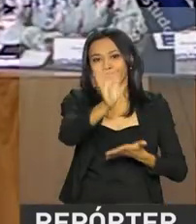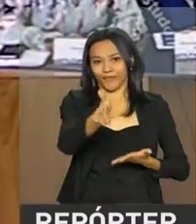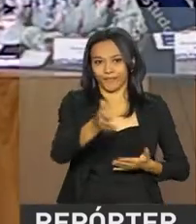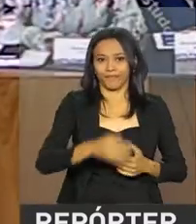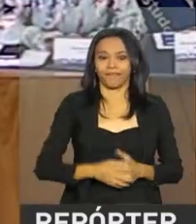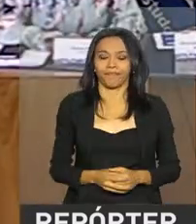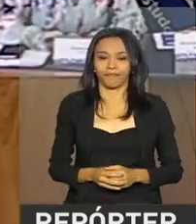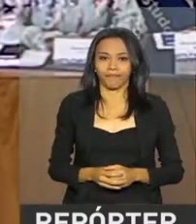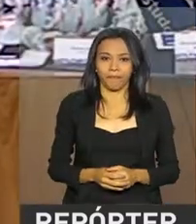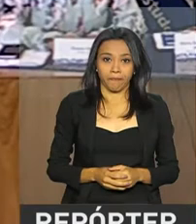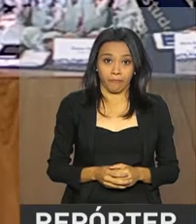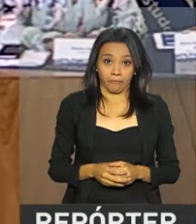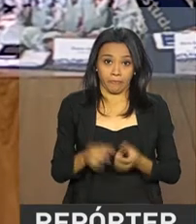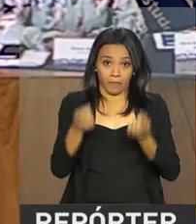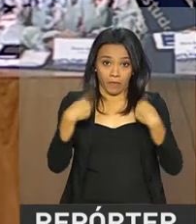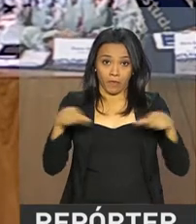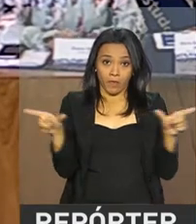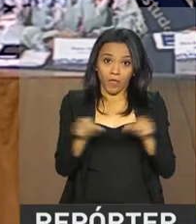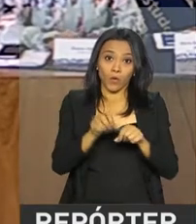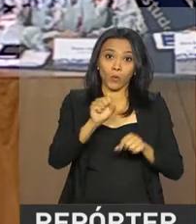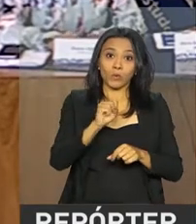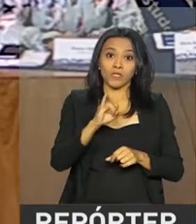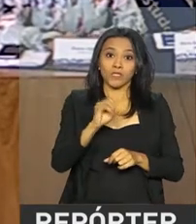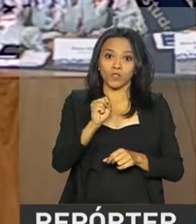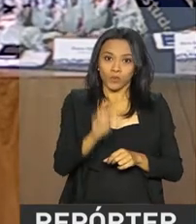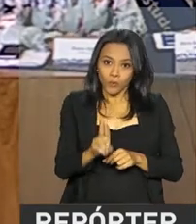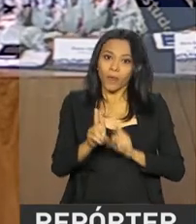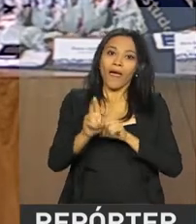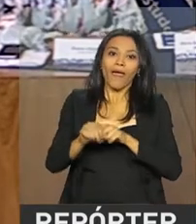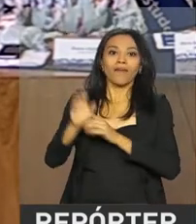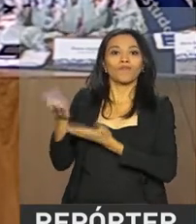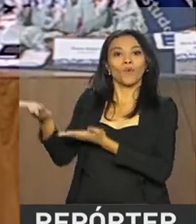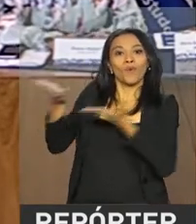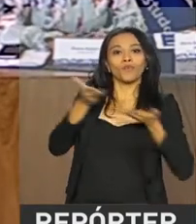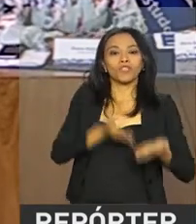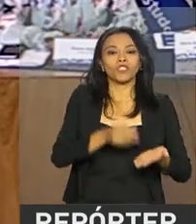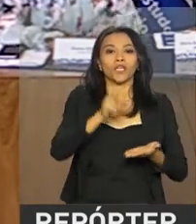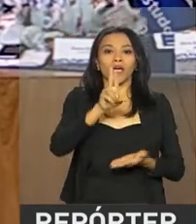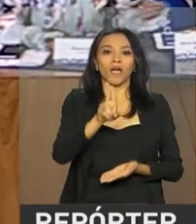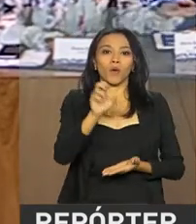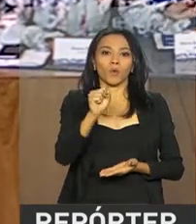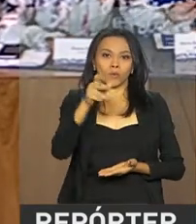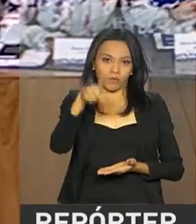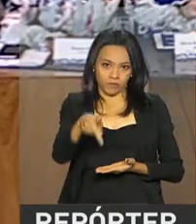com relação ao SISU é a entrada da USP, né, professor?